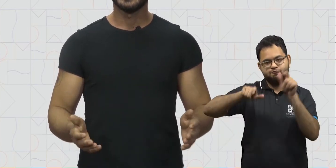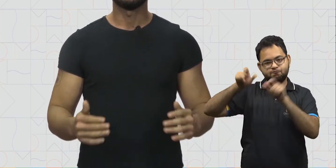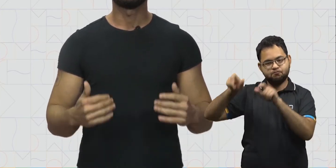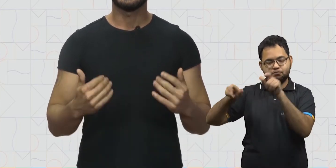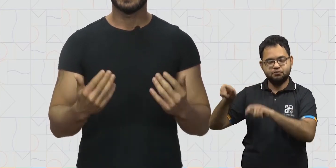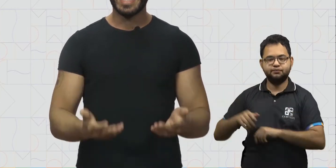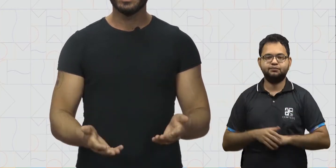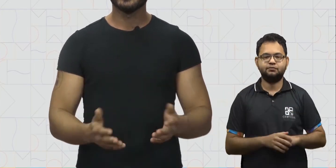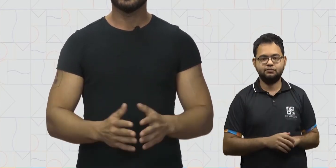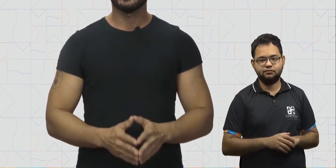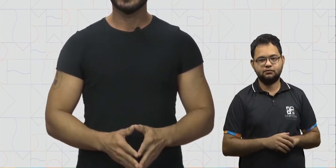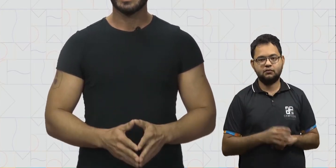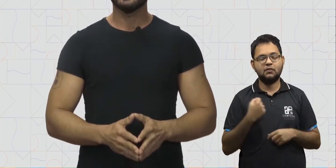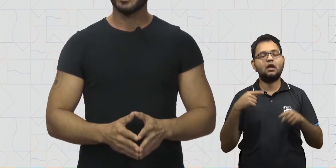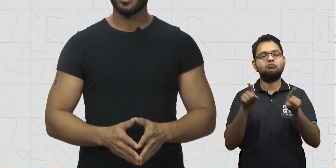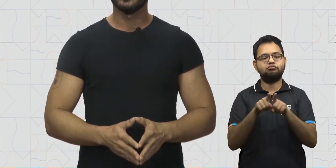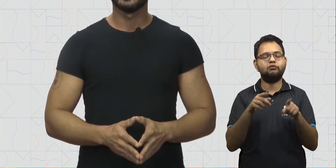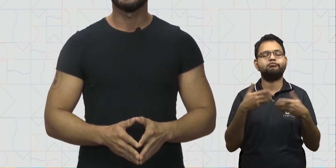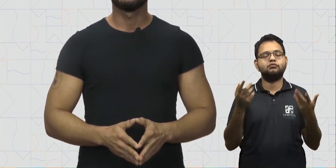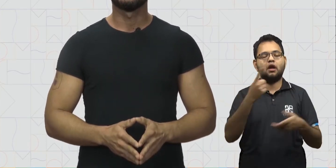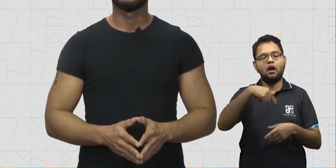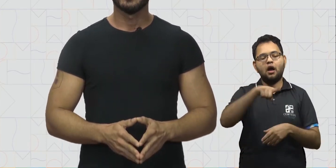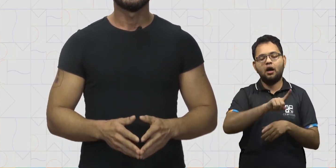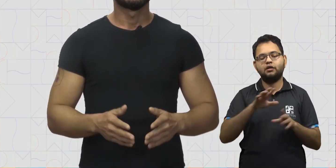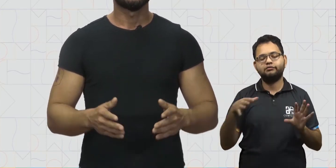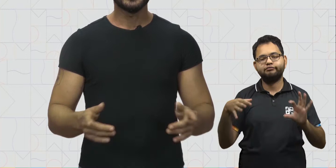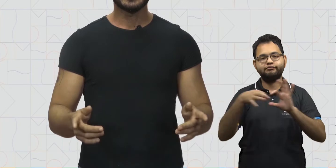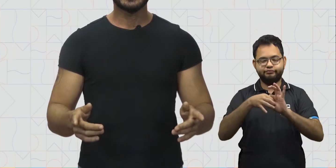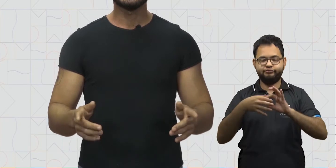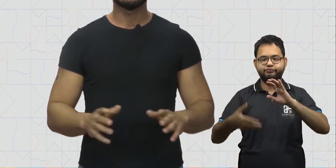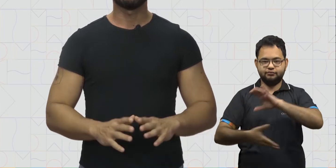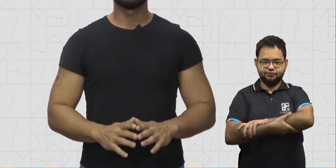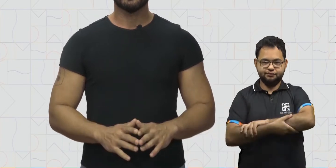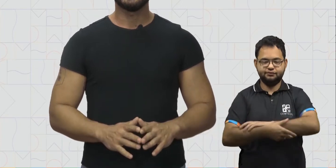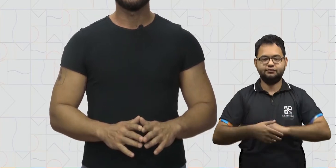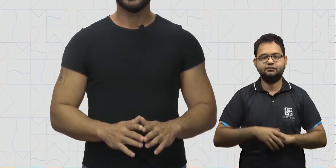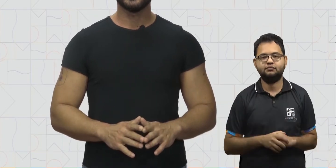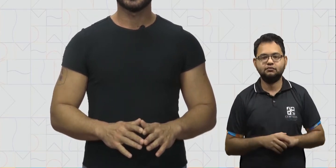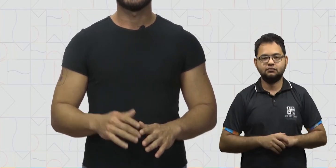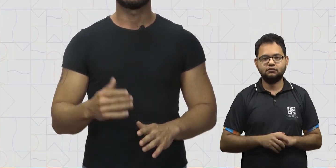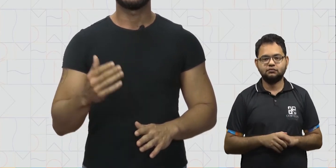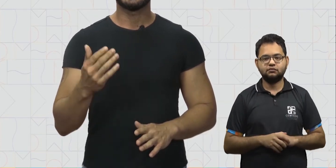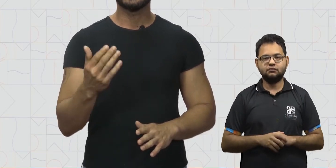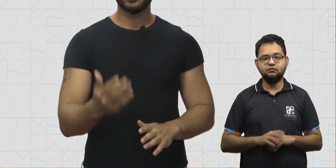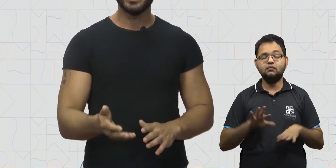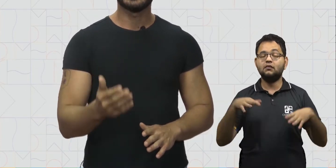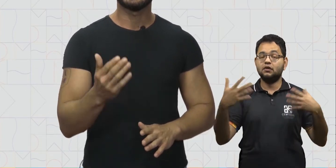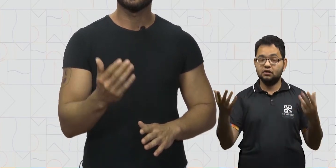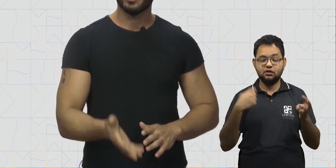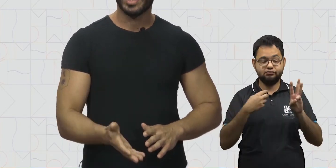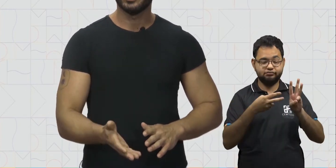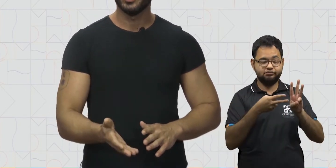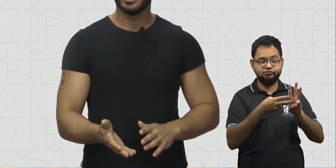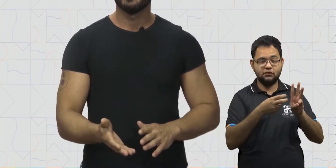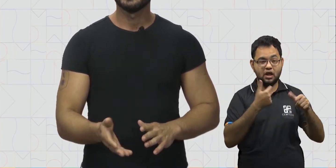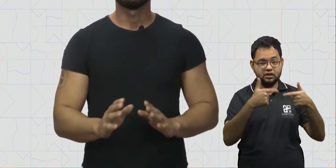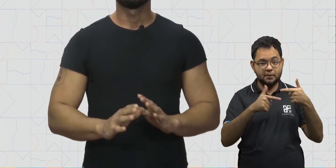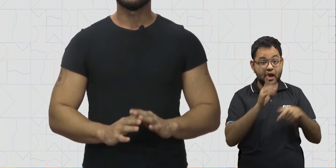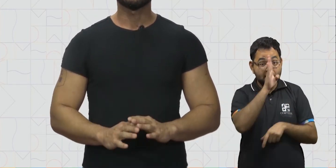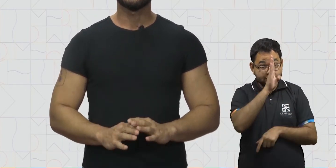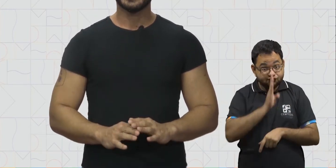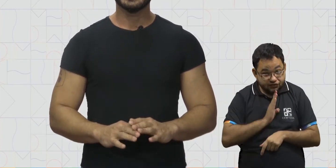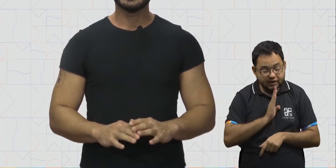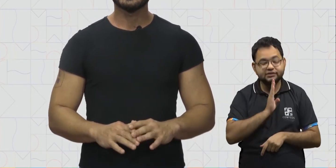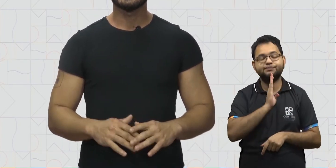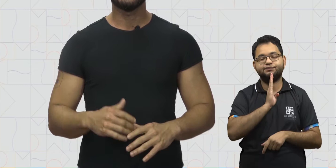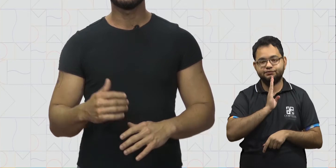assim integrá-los à sociedade da colônia. O interesse da mão de obra indígena, gratuita e exploradora,